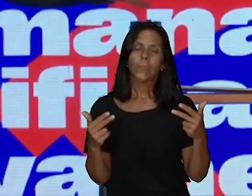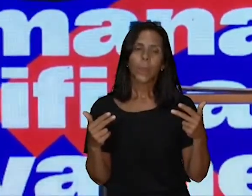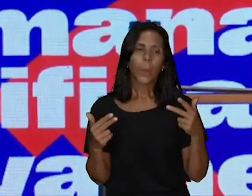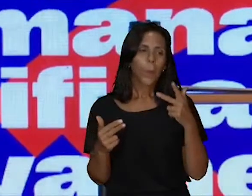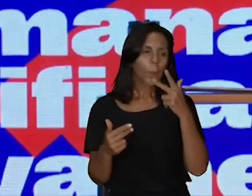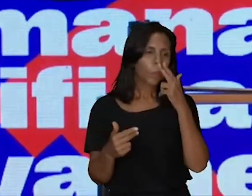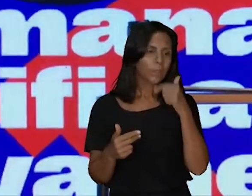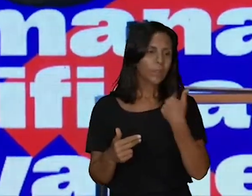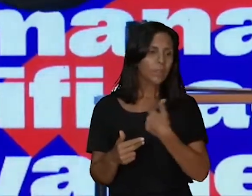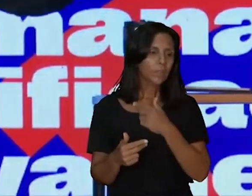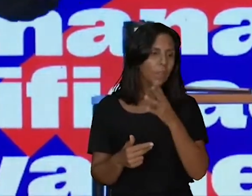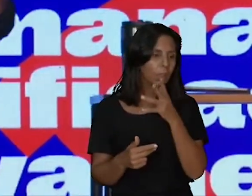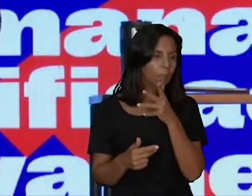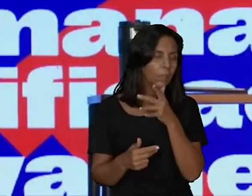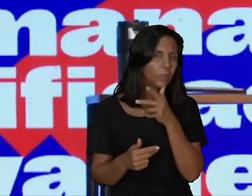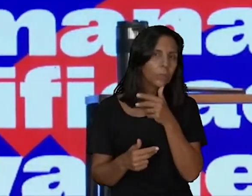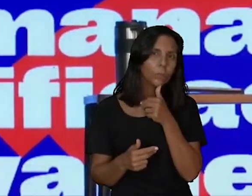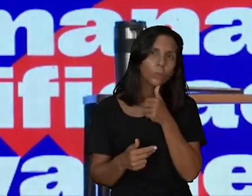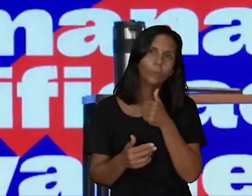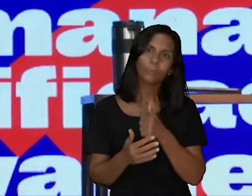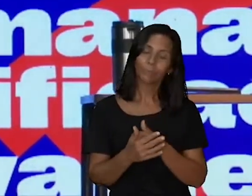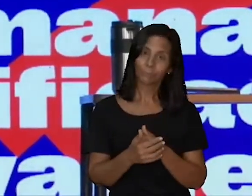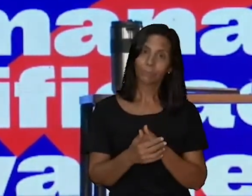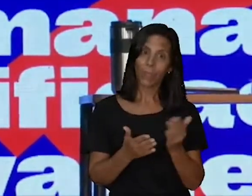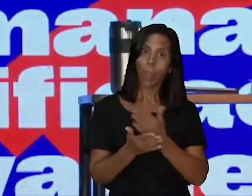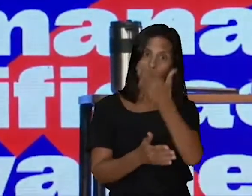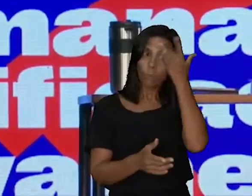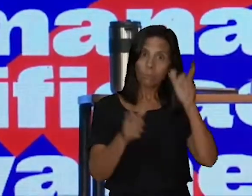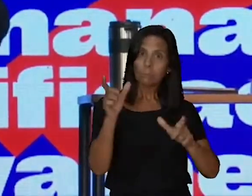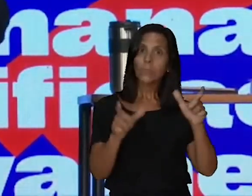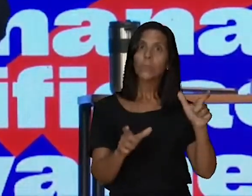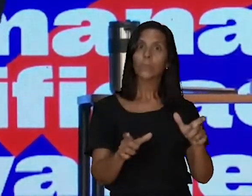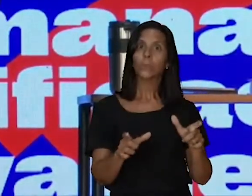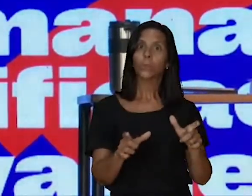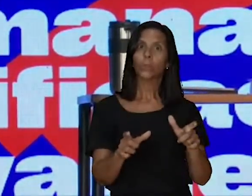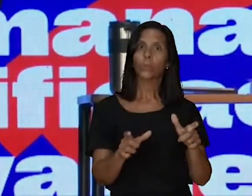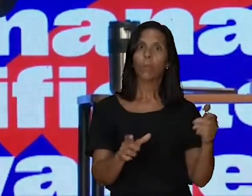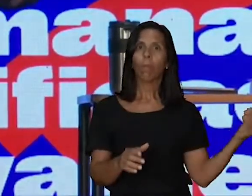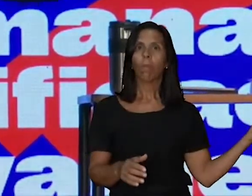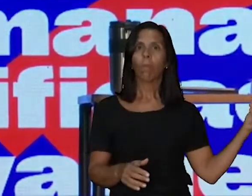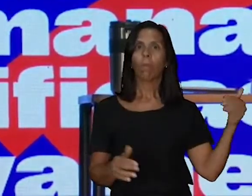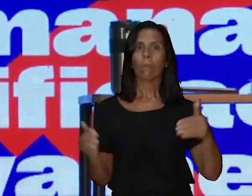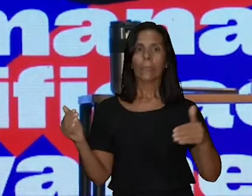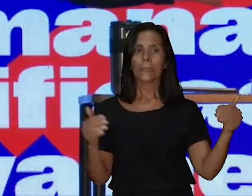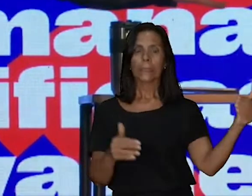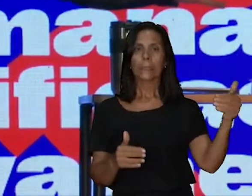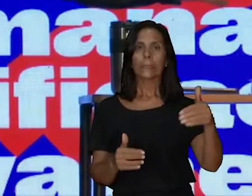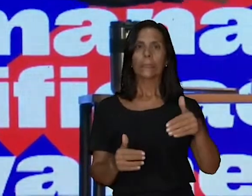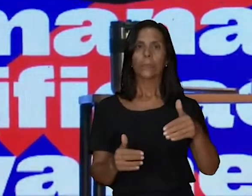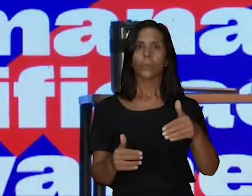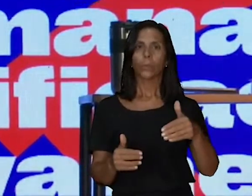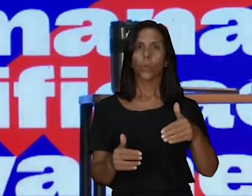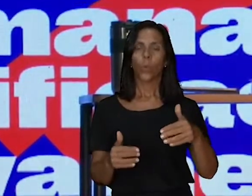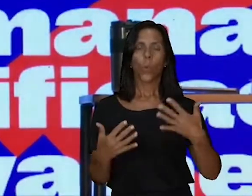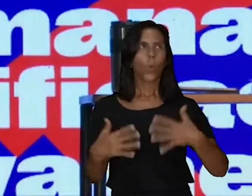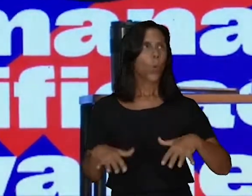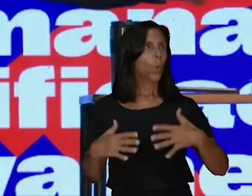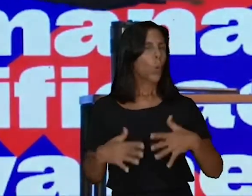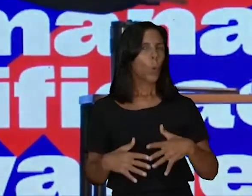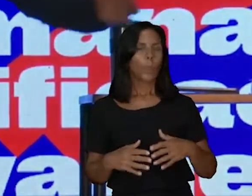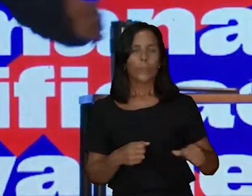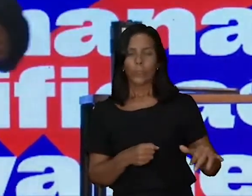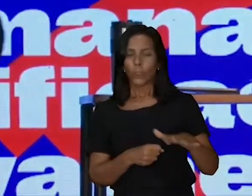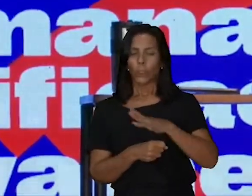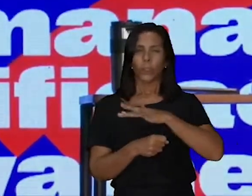que alguns chegam numa semana como essa e na chegada já estão inflamados? Estão cheios de